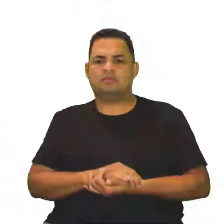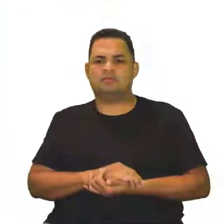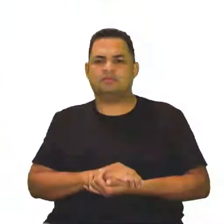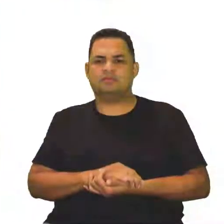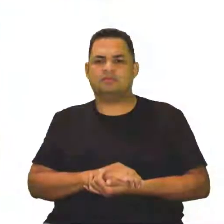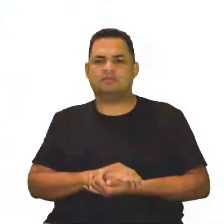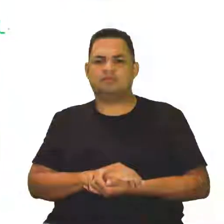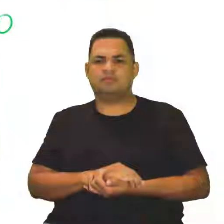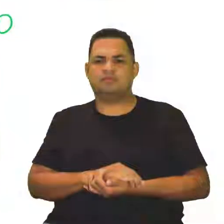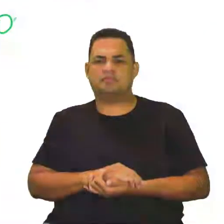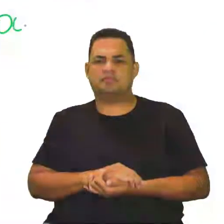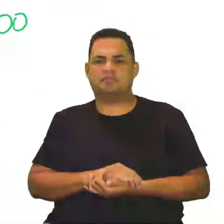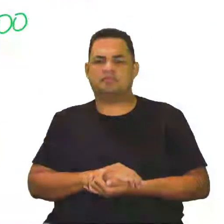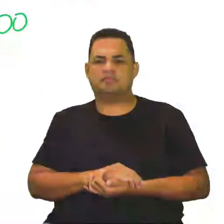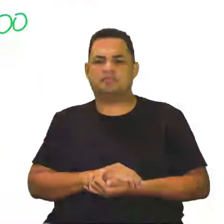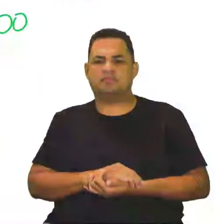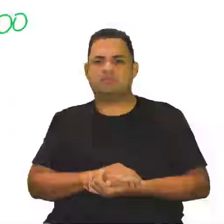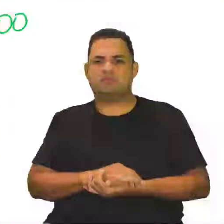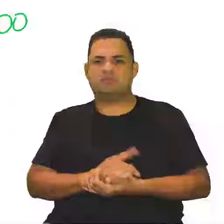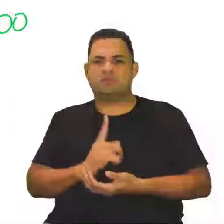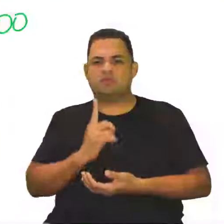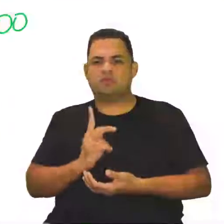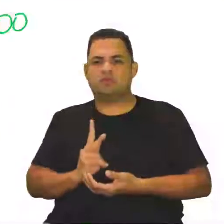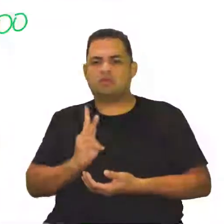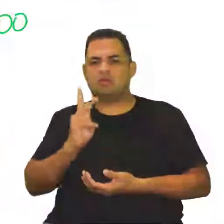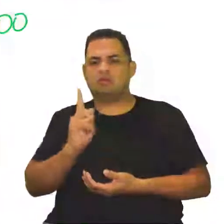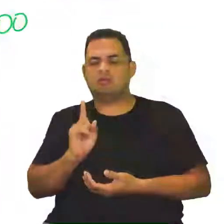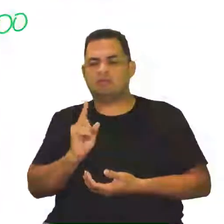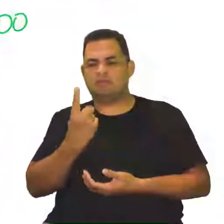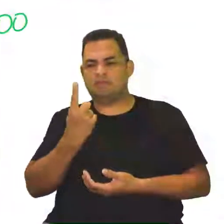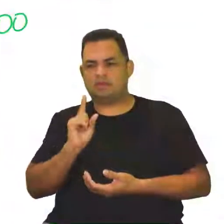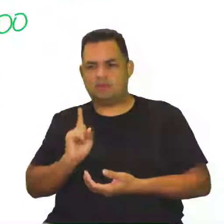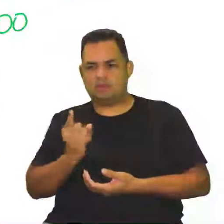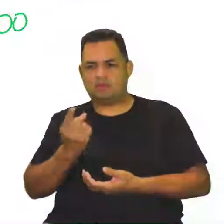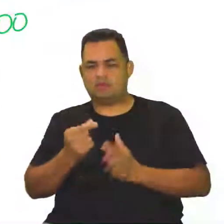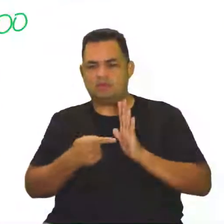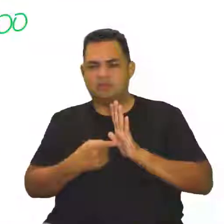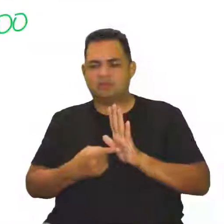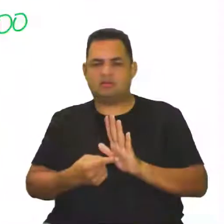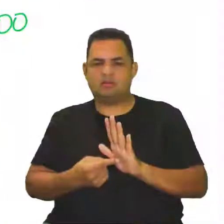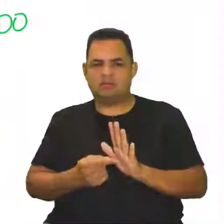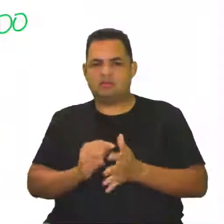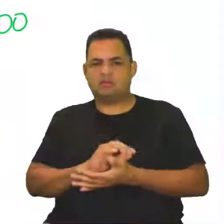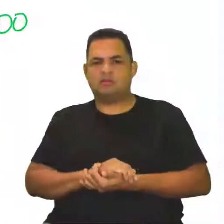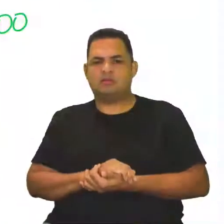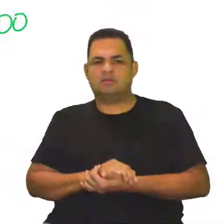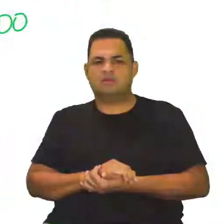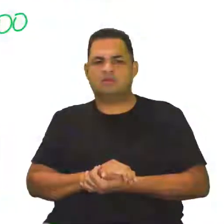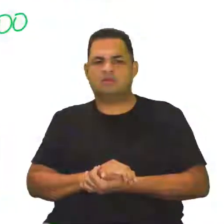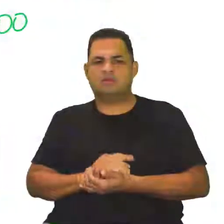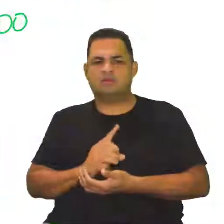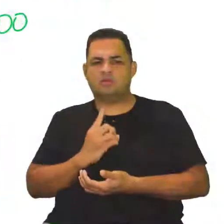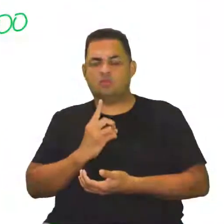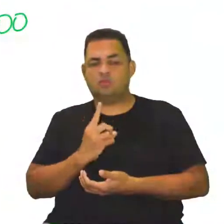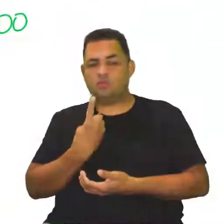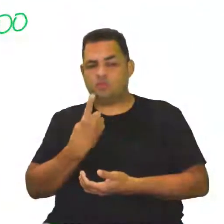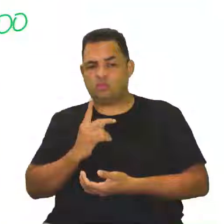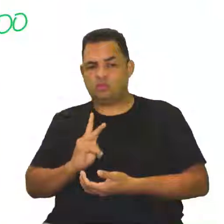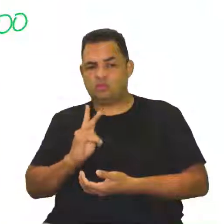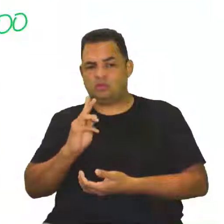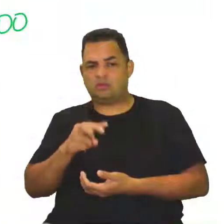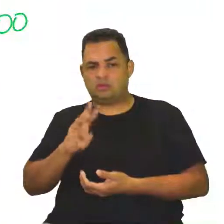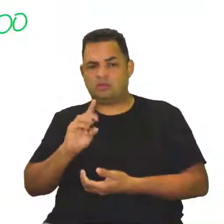representa 1000, ok? 1K representa 1000. Então, 1 kW representa o